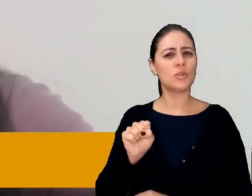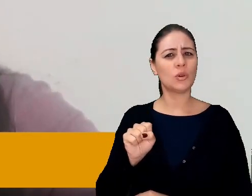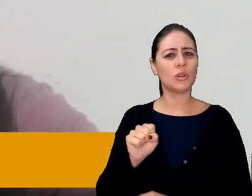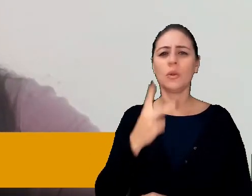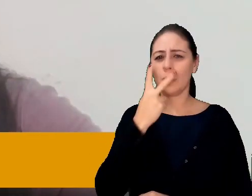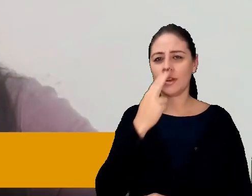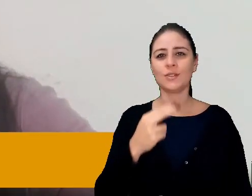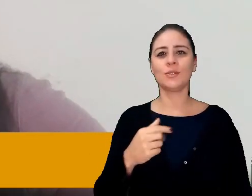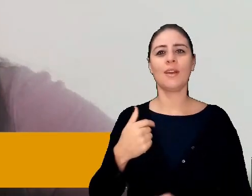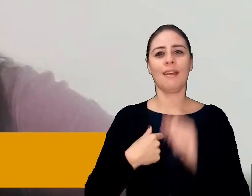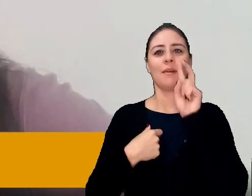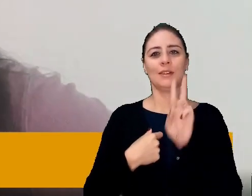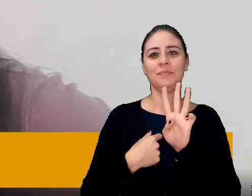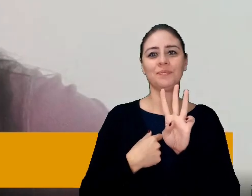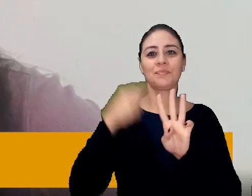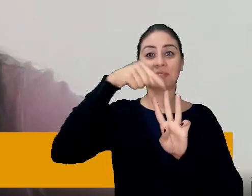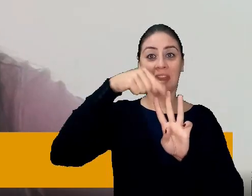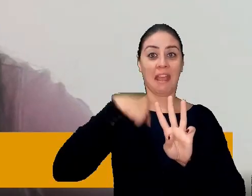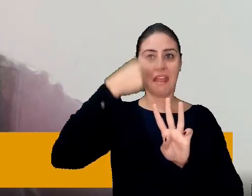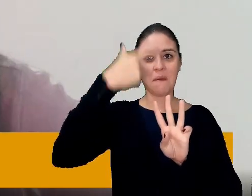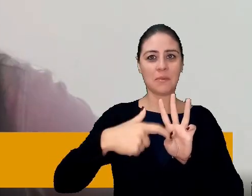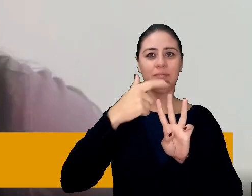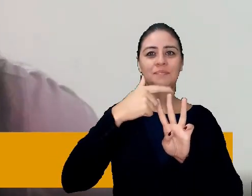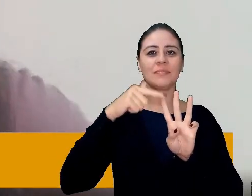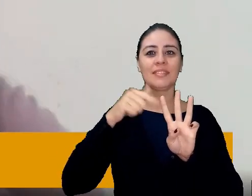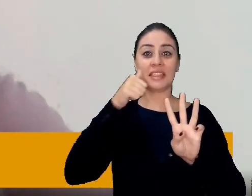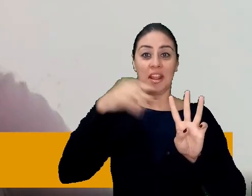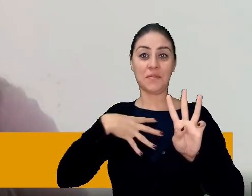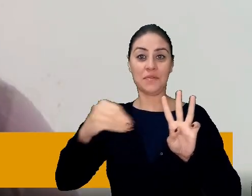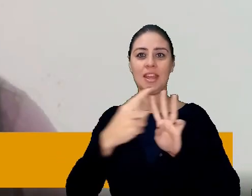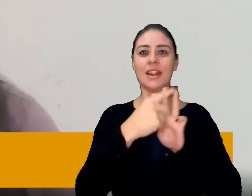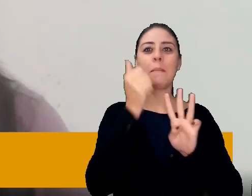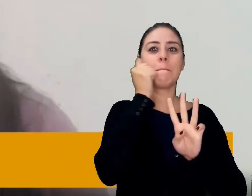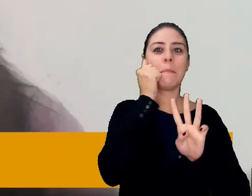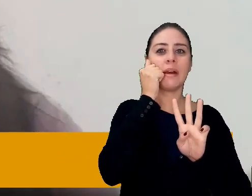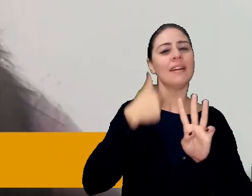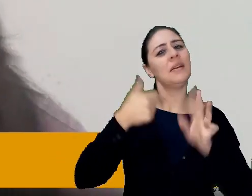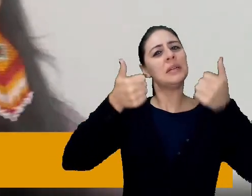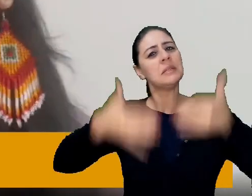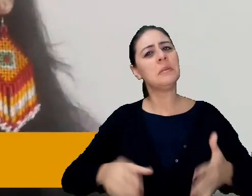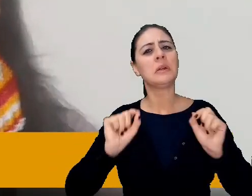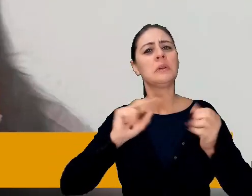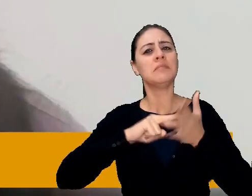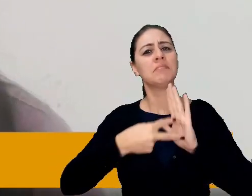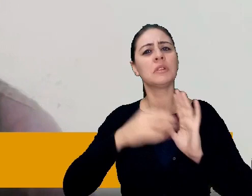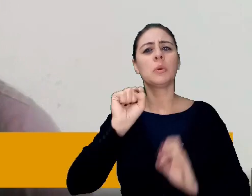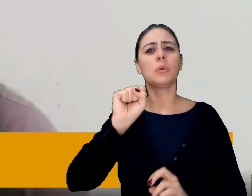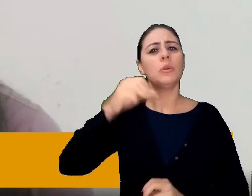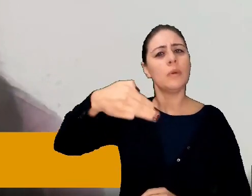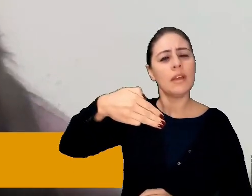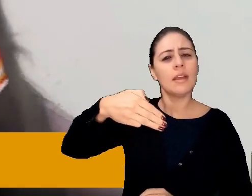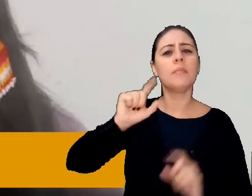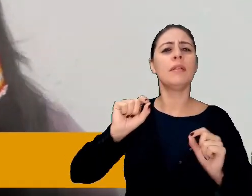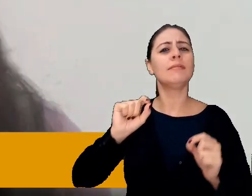a minha mãe, né? E explicando para ela o que é o 8M, né? O que aconteceu para esse dia